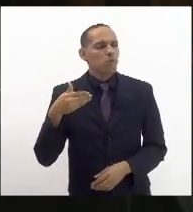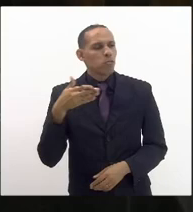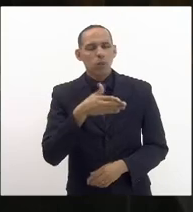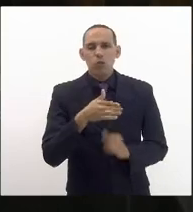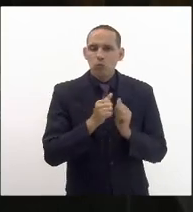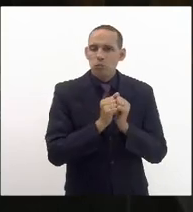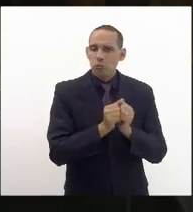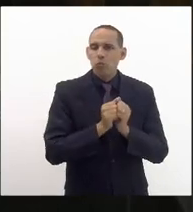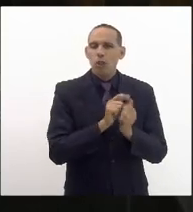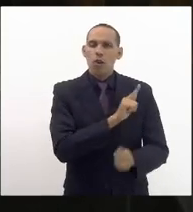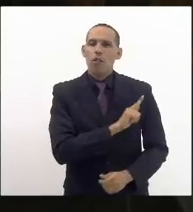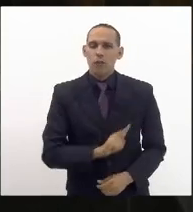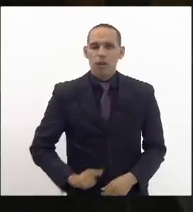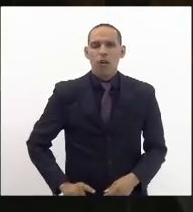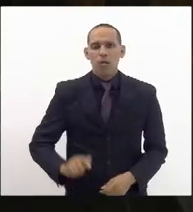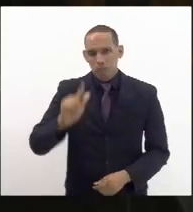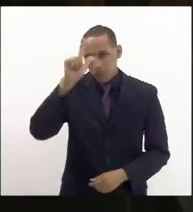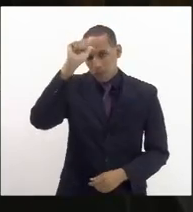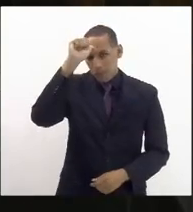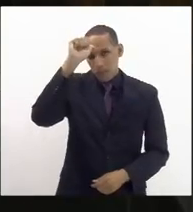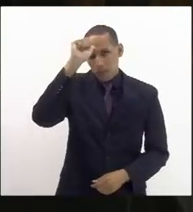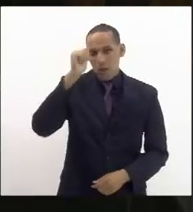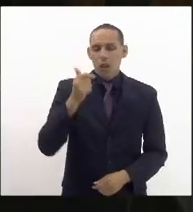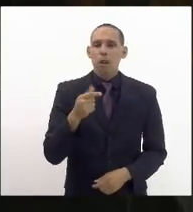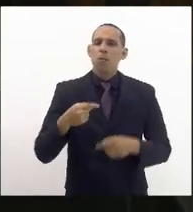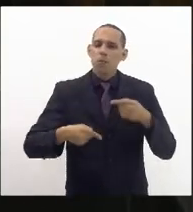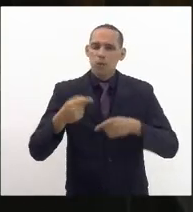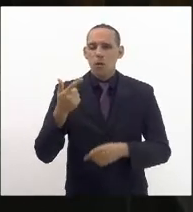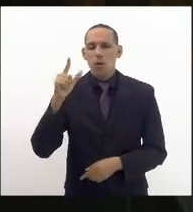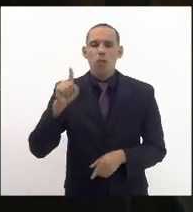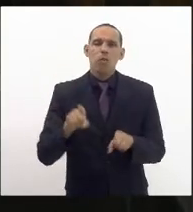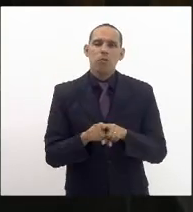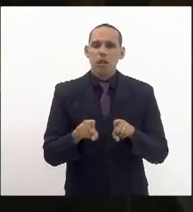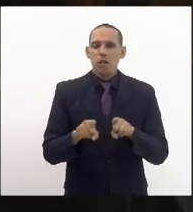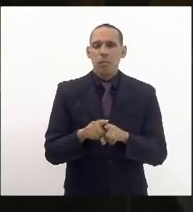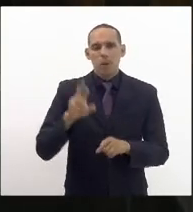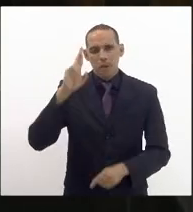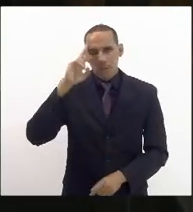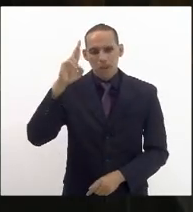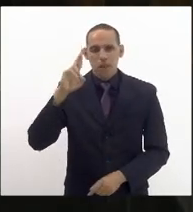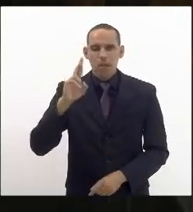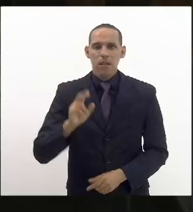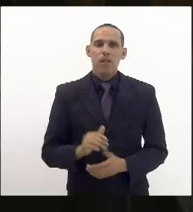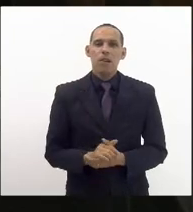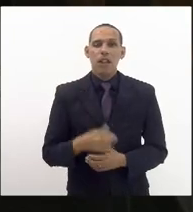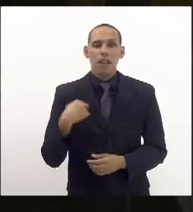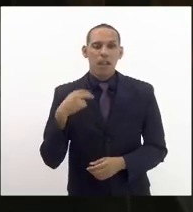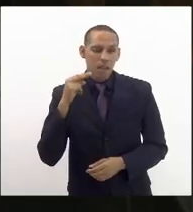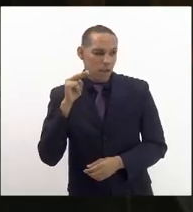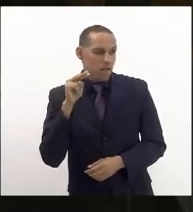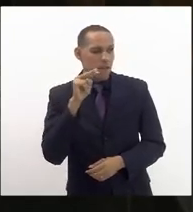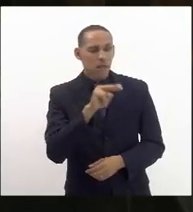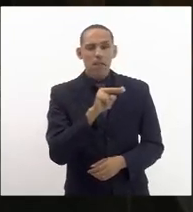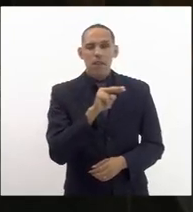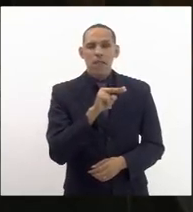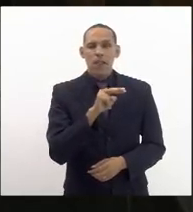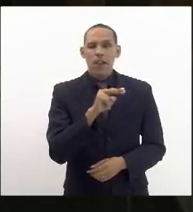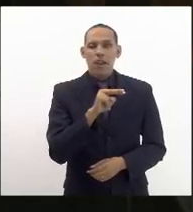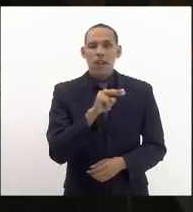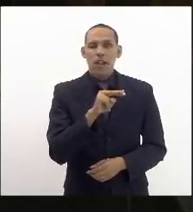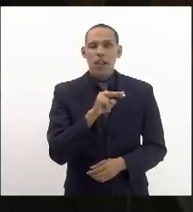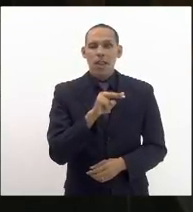junto com o governador Cláudio Castro, com outros políticos, com outras autoridades, e não vi esse